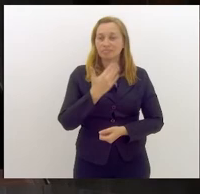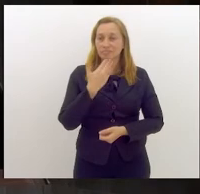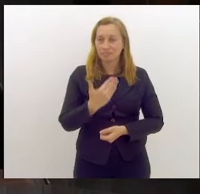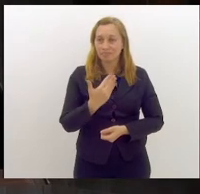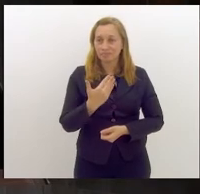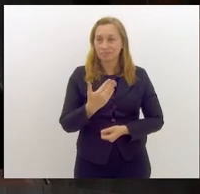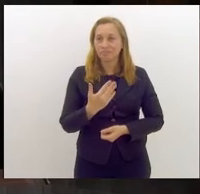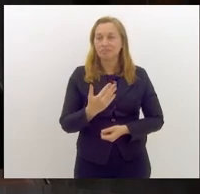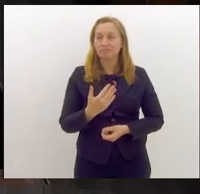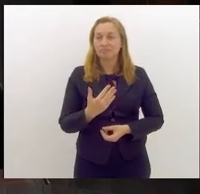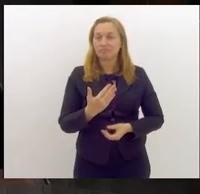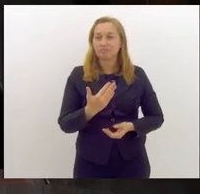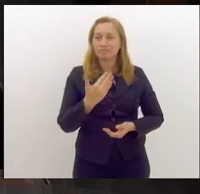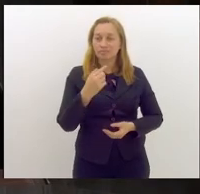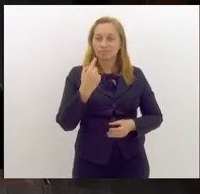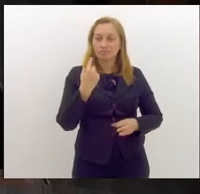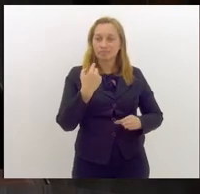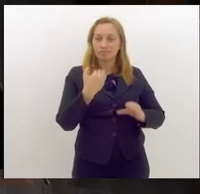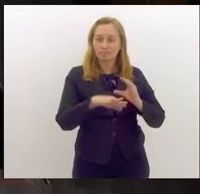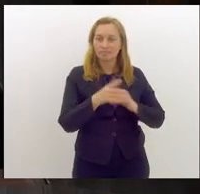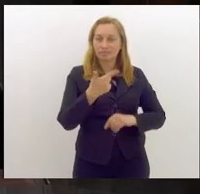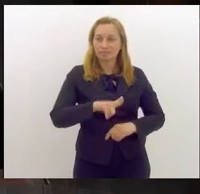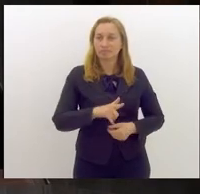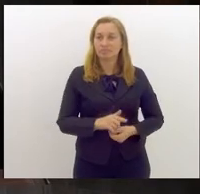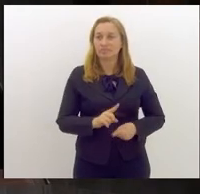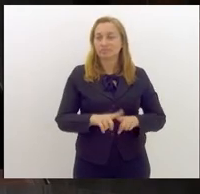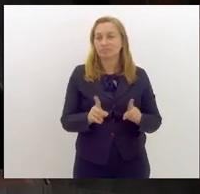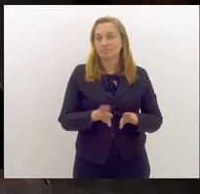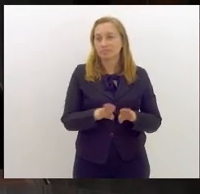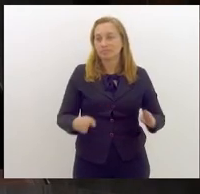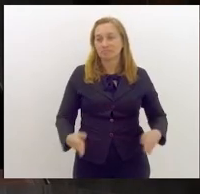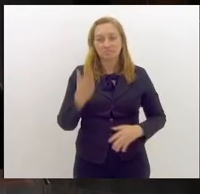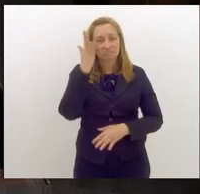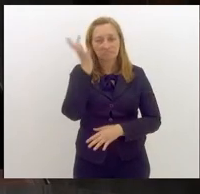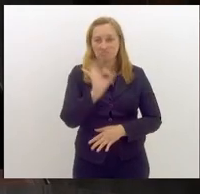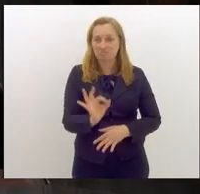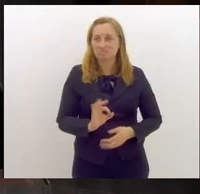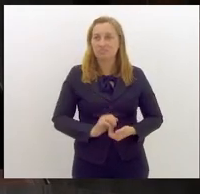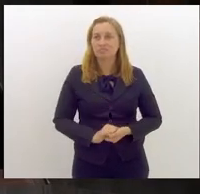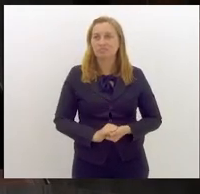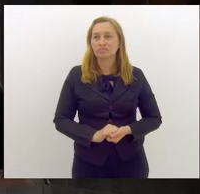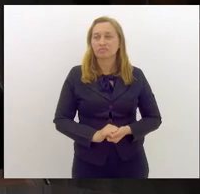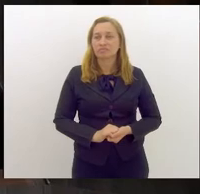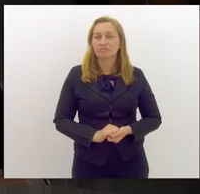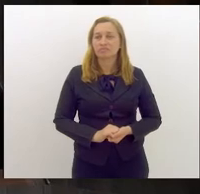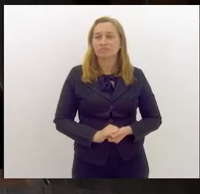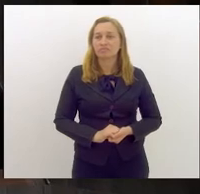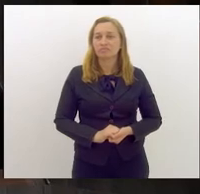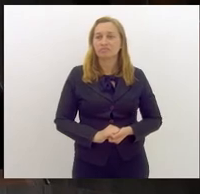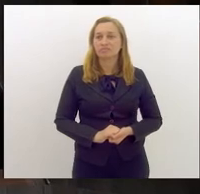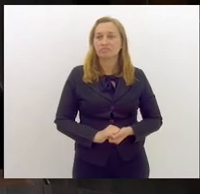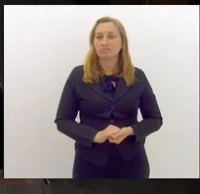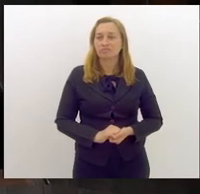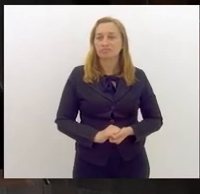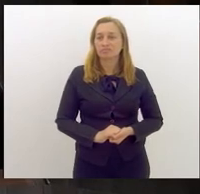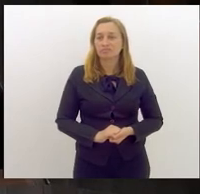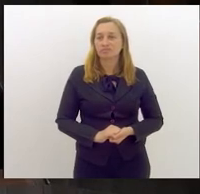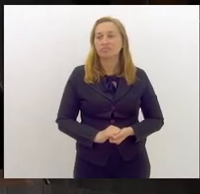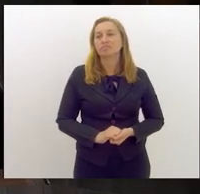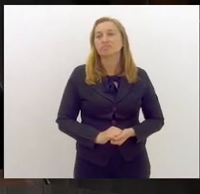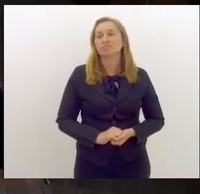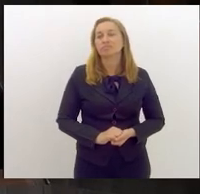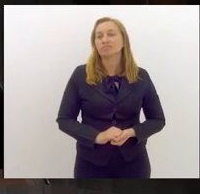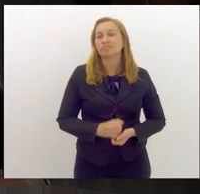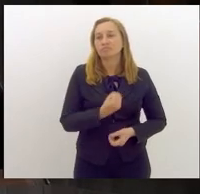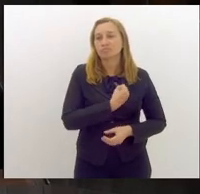cassação ela mandar novamente mas a mesa não entendeu dessa maneira e por unanimidade é eu